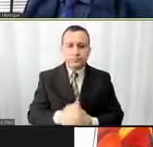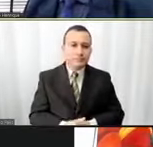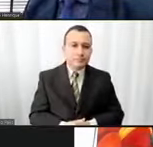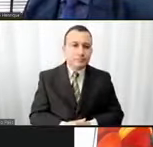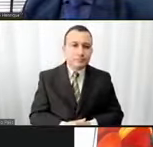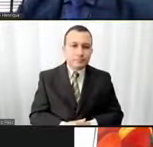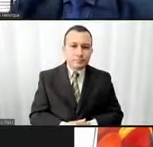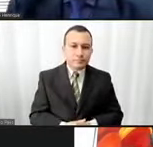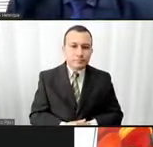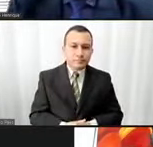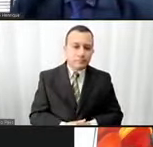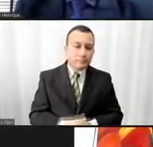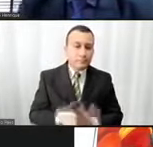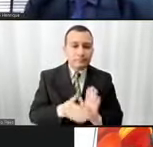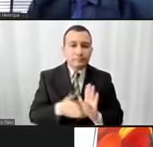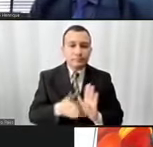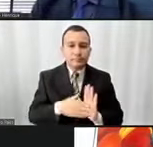É muito grave, secretário.